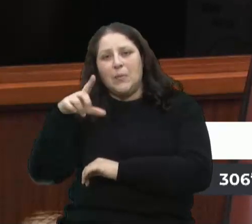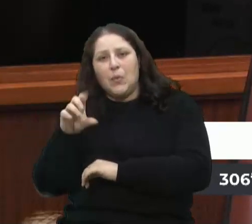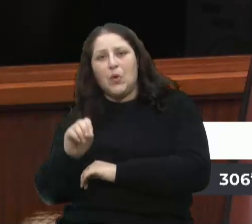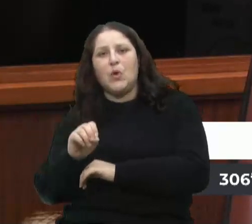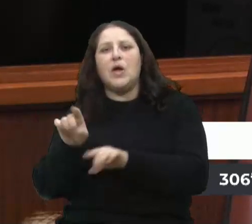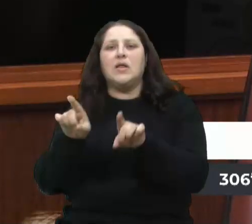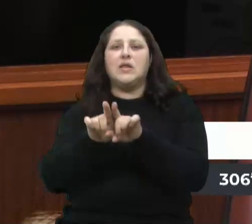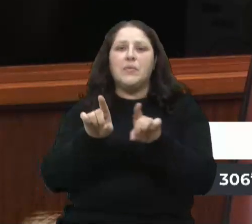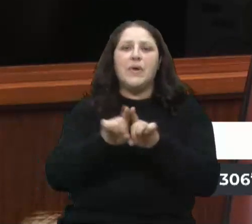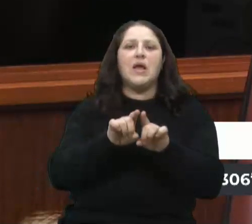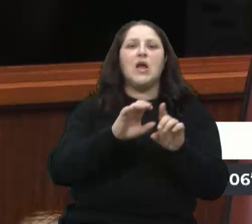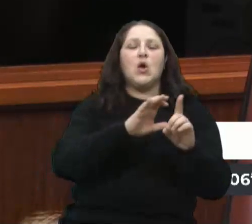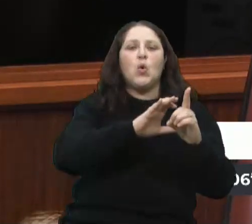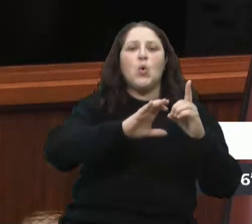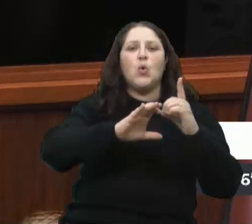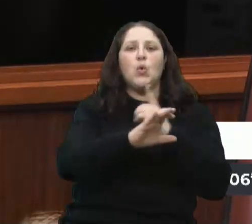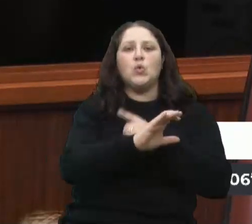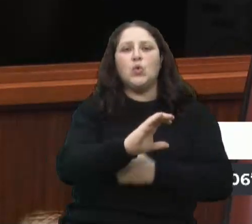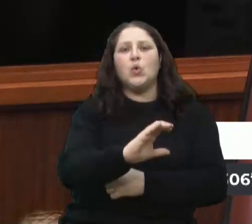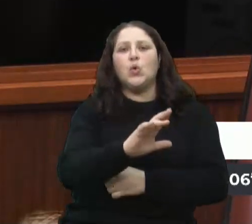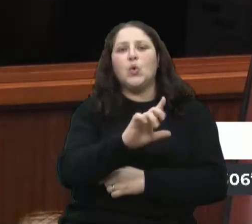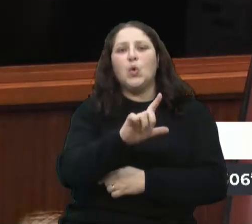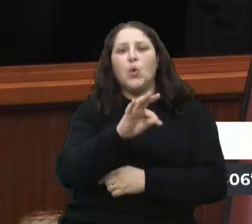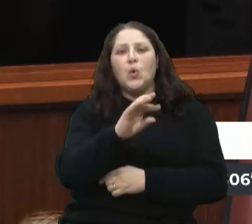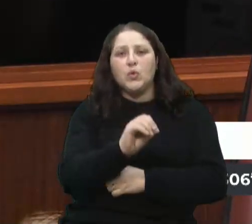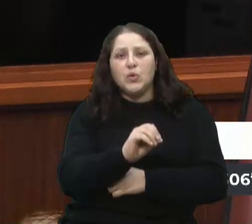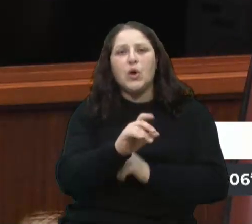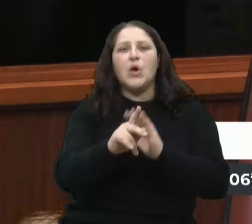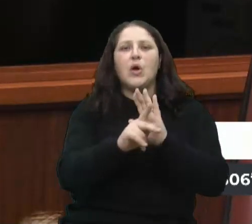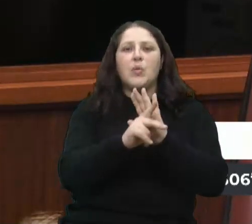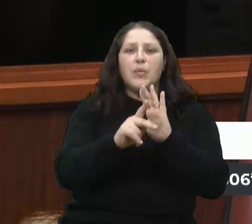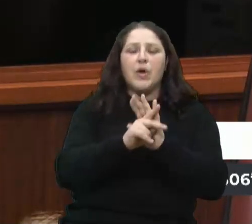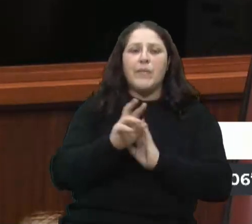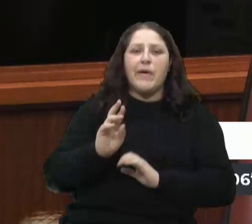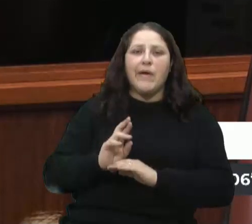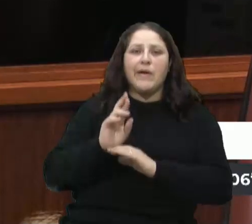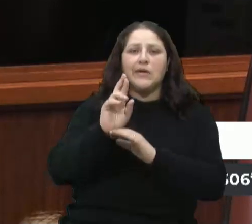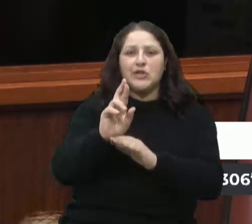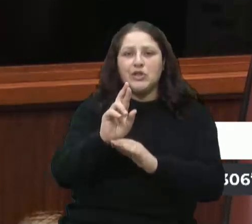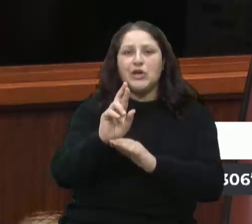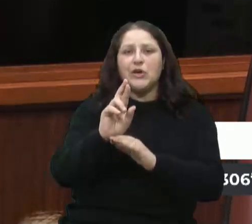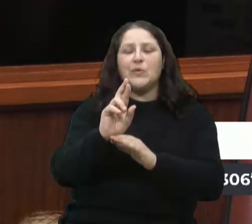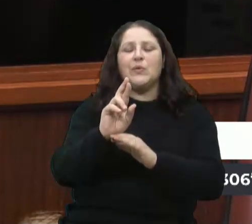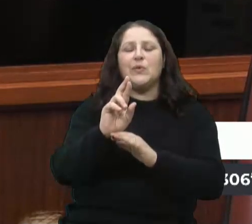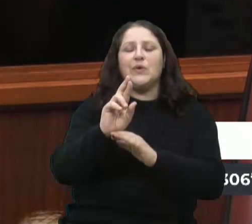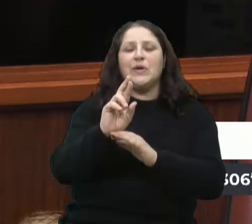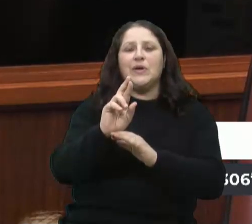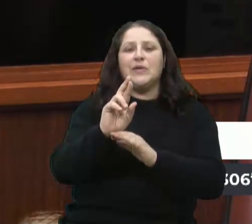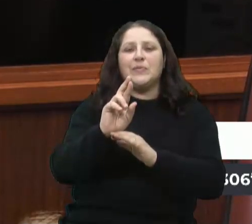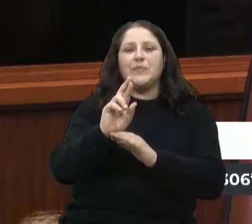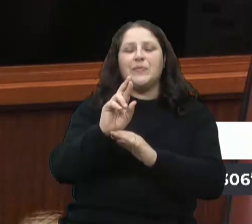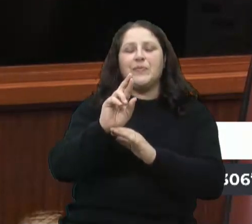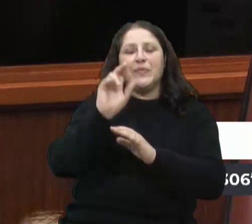de religiões afrodescendentes ou de matrizes africanas são